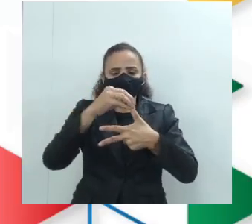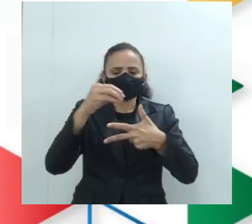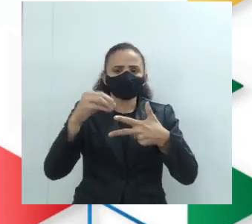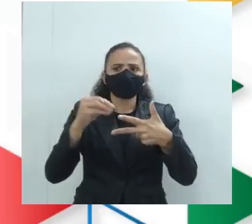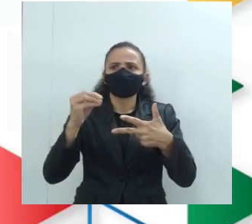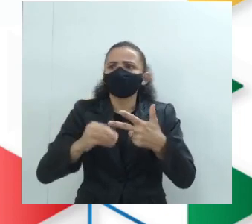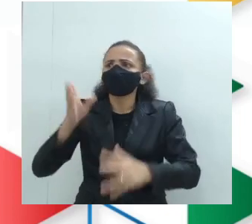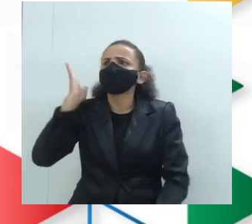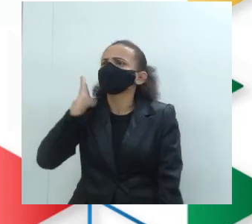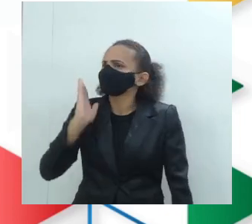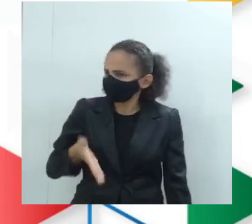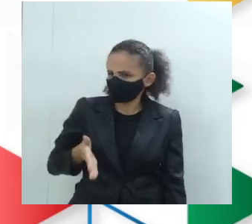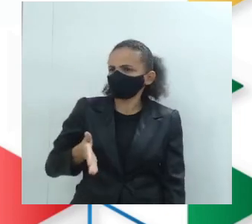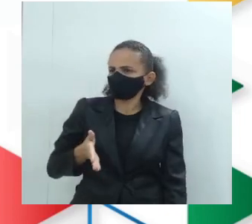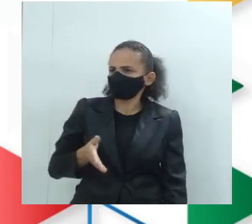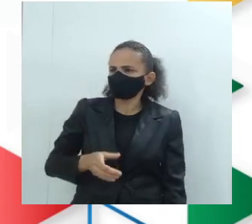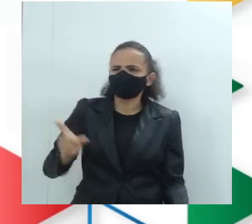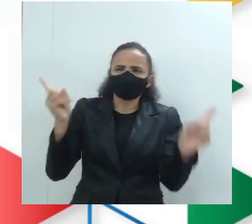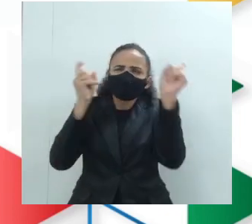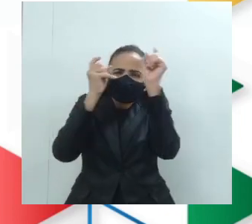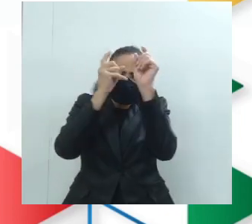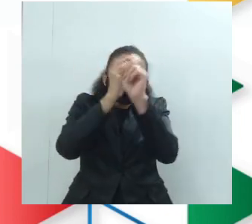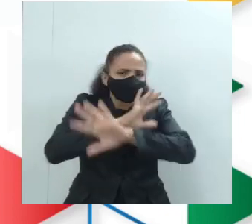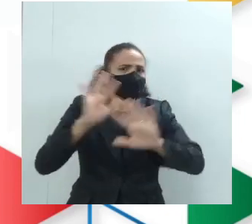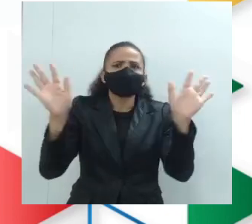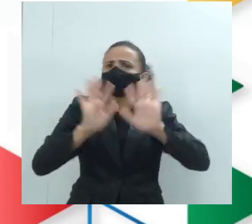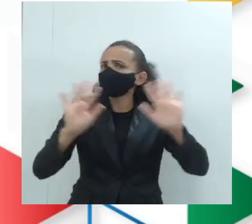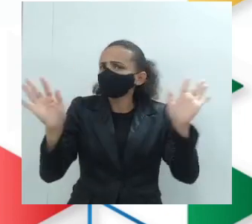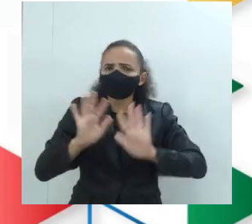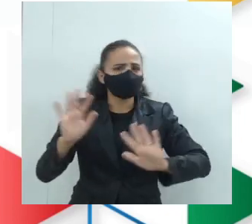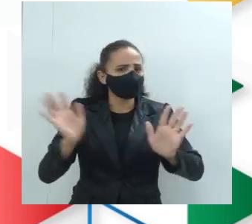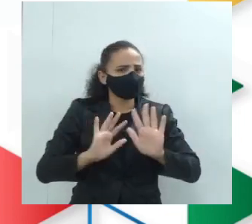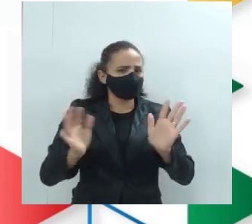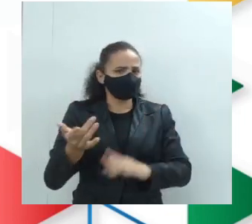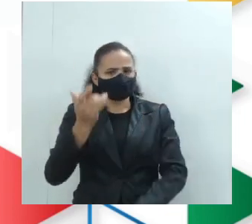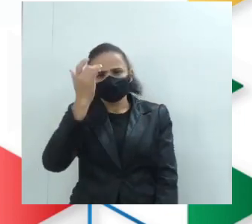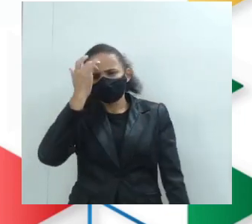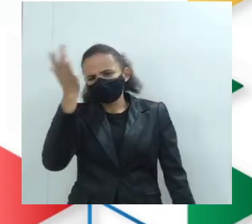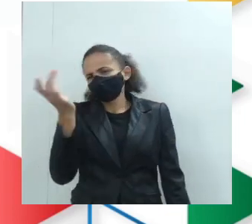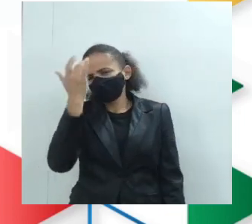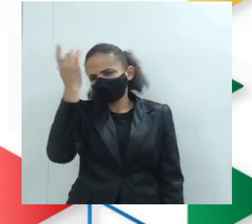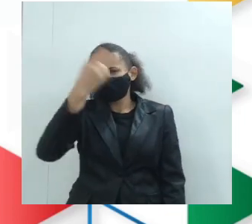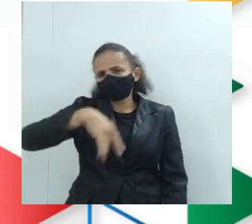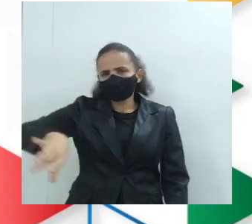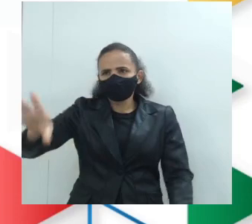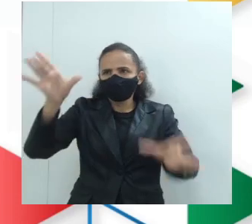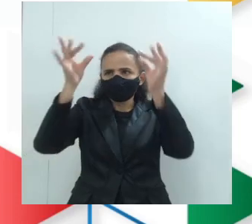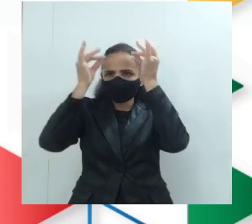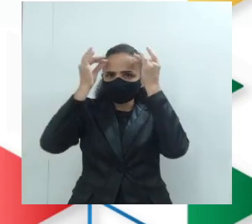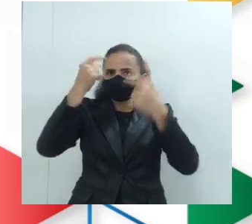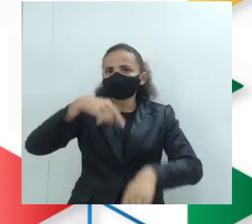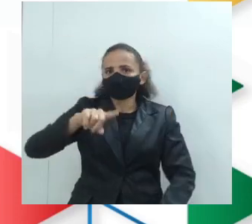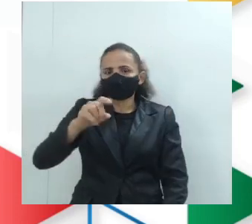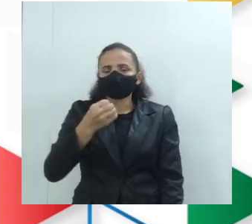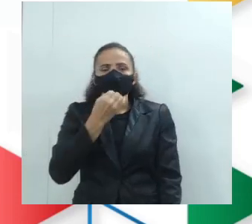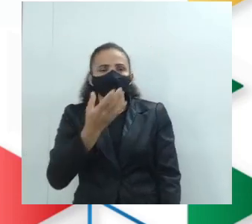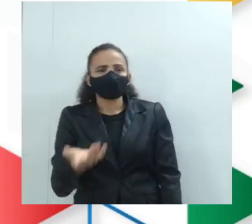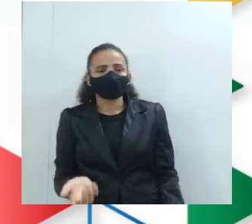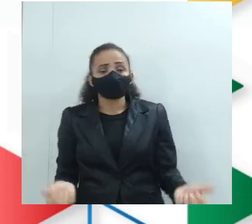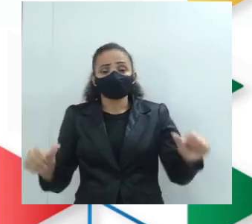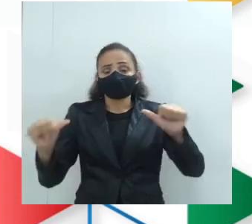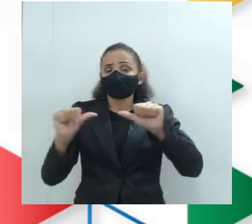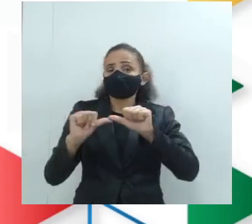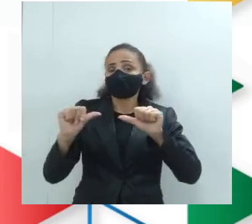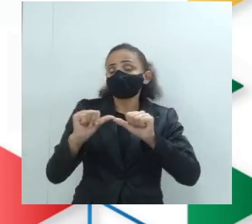professor, questão do Enem deve ser muito difícil. Nada disso. Questão do Enem muito fácil para a gente resolver, que fala sobre